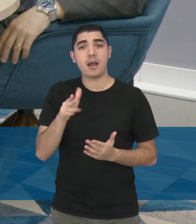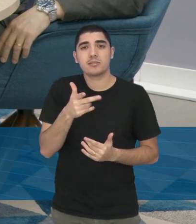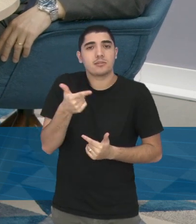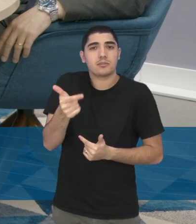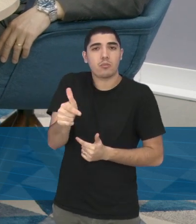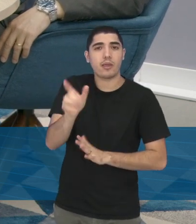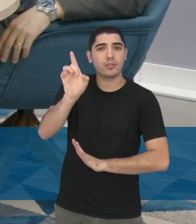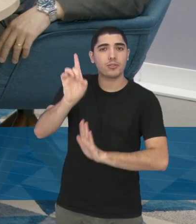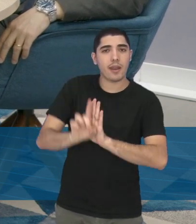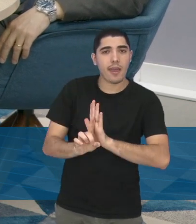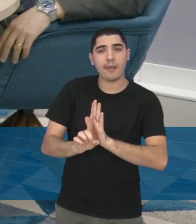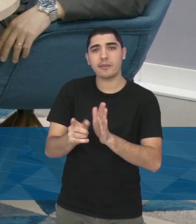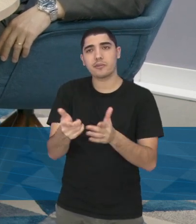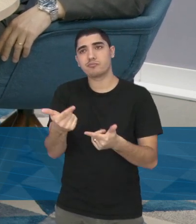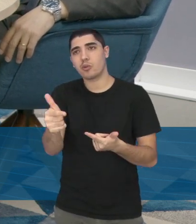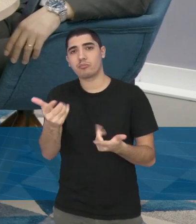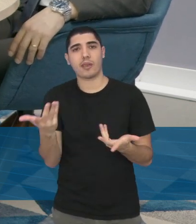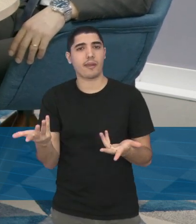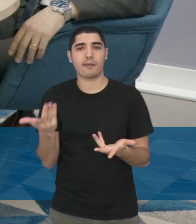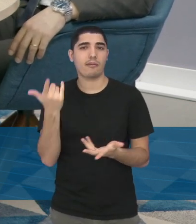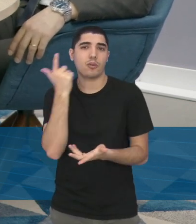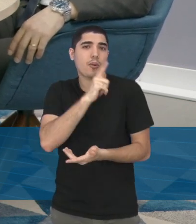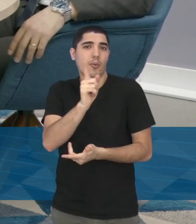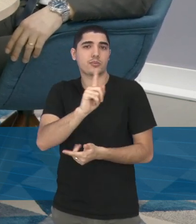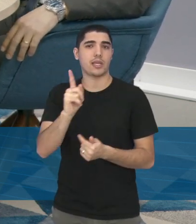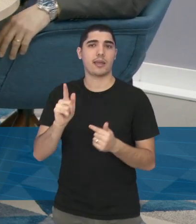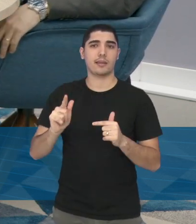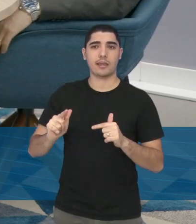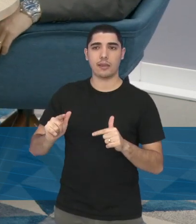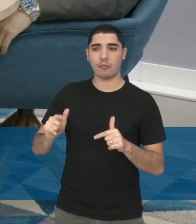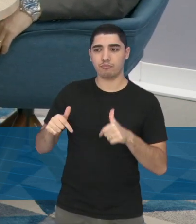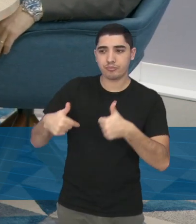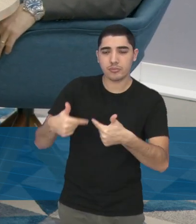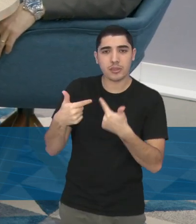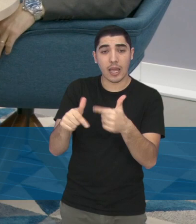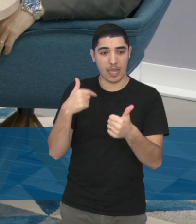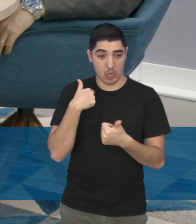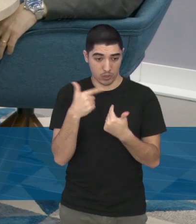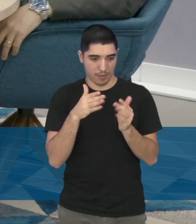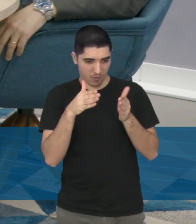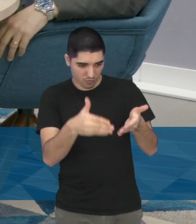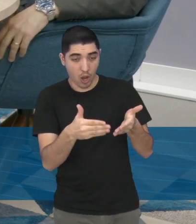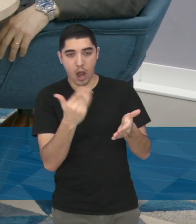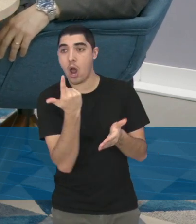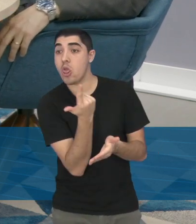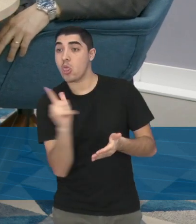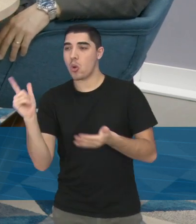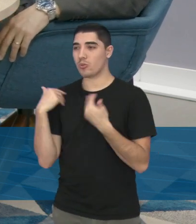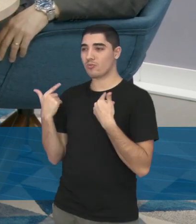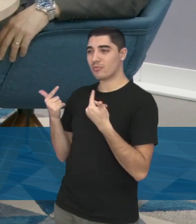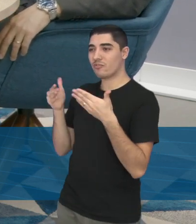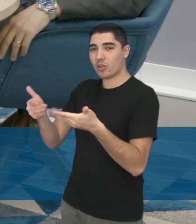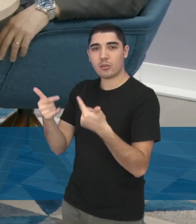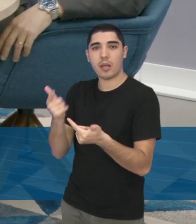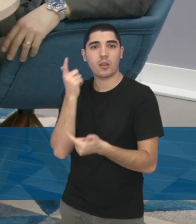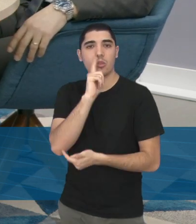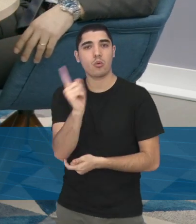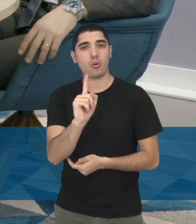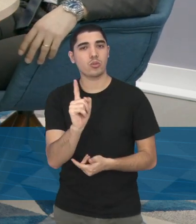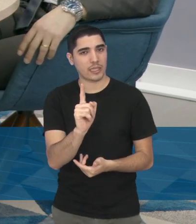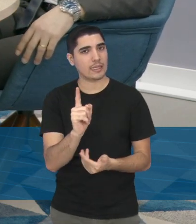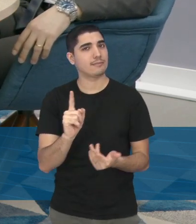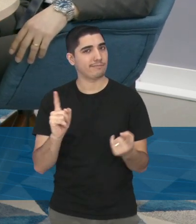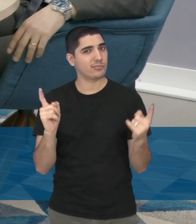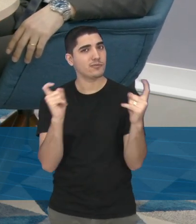de nenhum direito, muitas vezes não consegue prestar serviços para uma outra empresa também, né, para fomentar a renda. É isso aí.